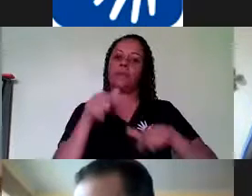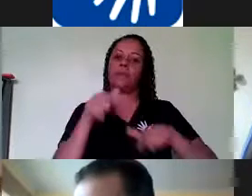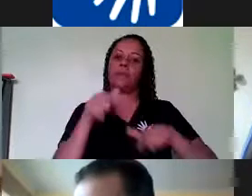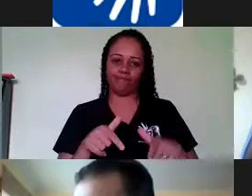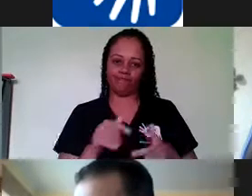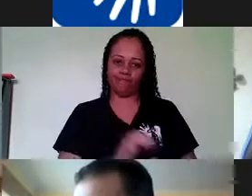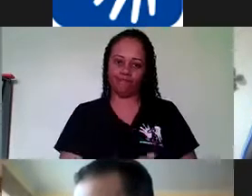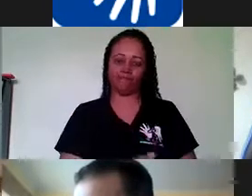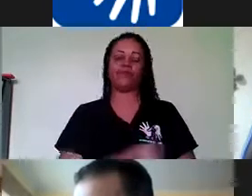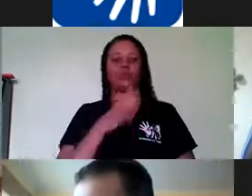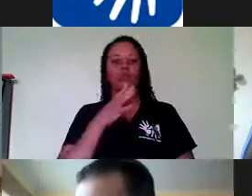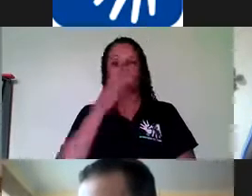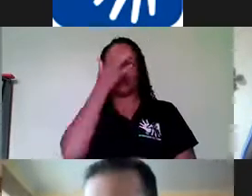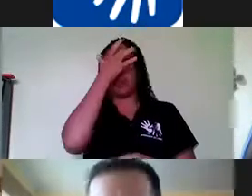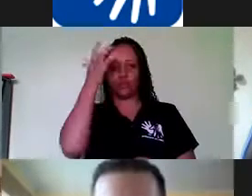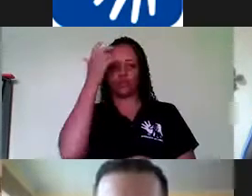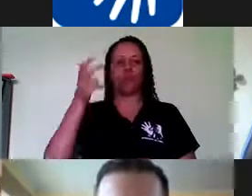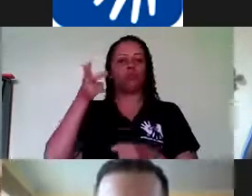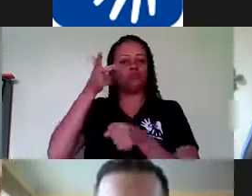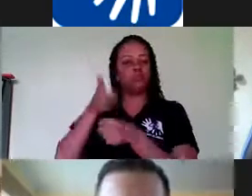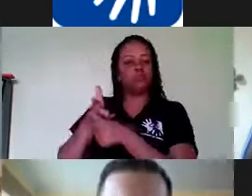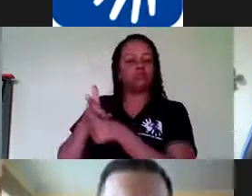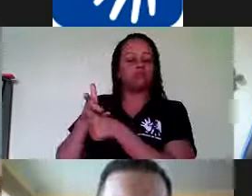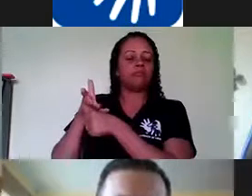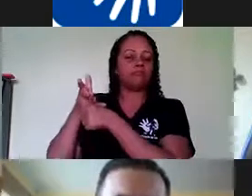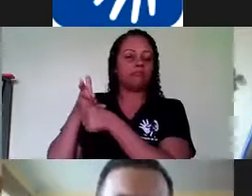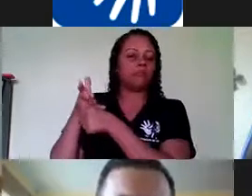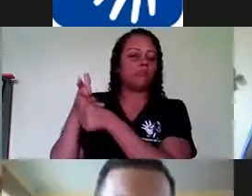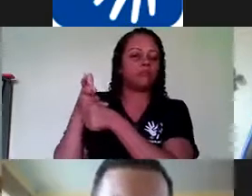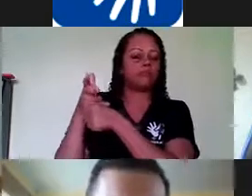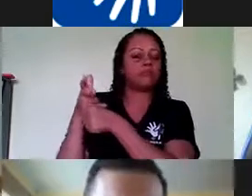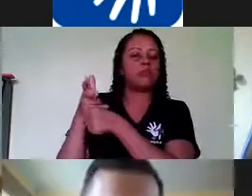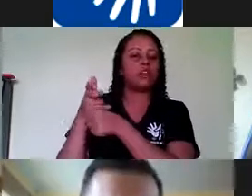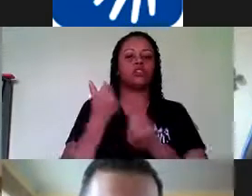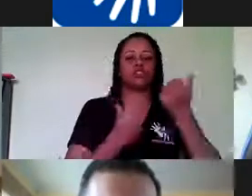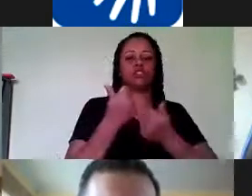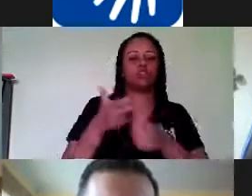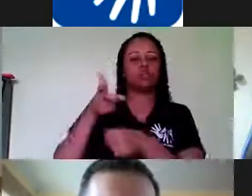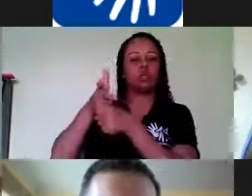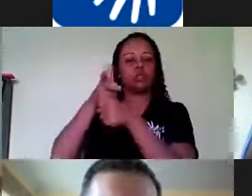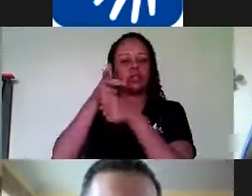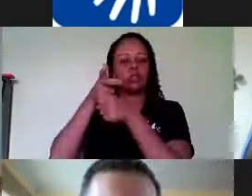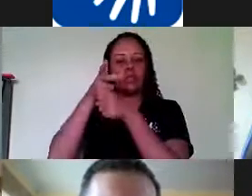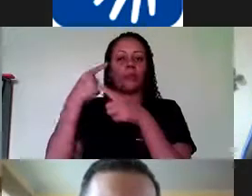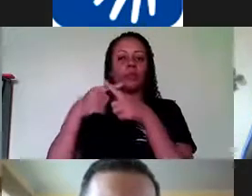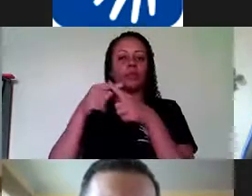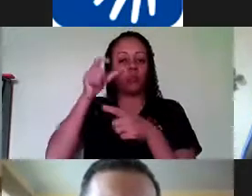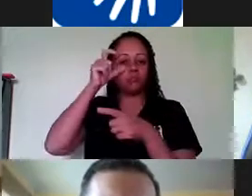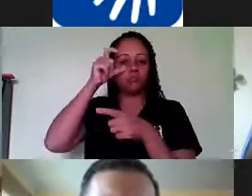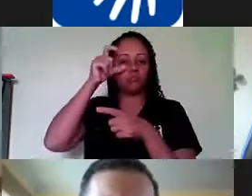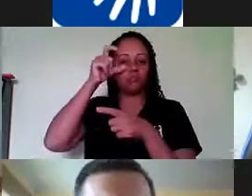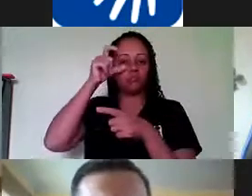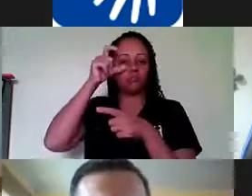no ombro, o cara que estava dirigindo brecou e ele ficou cego de um olho, porque ele estava com o olho no visor.